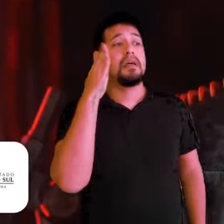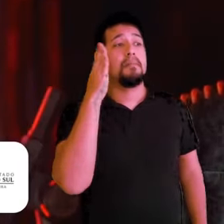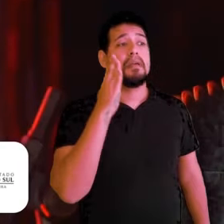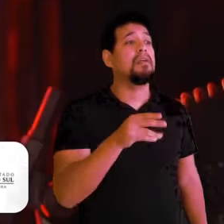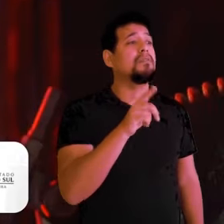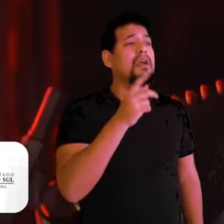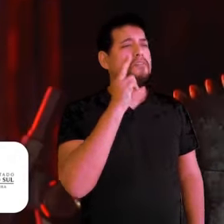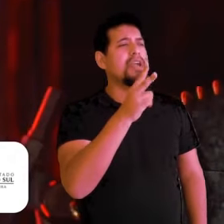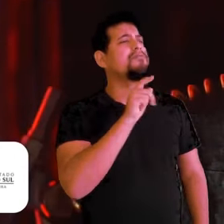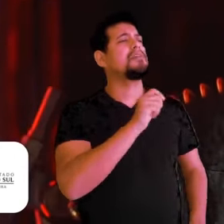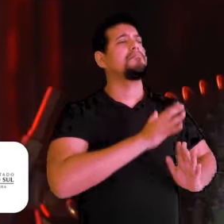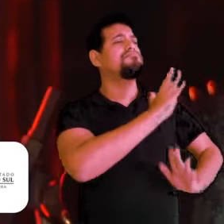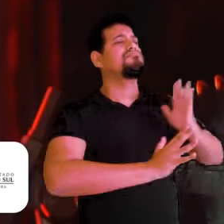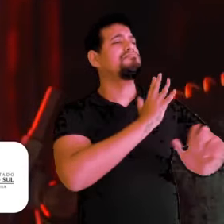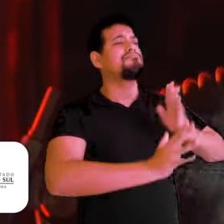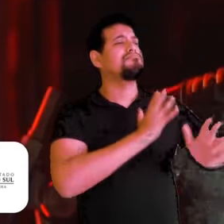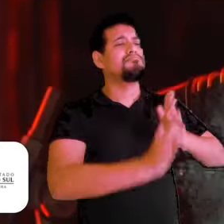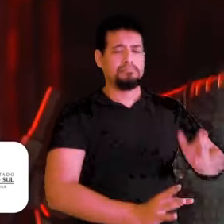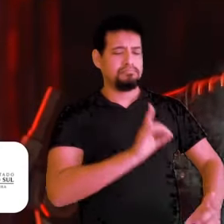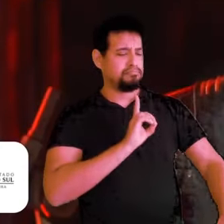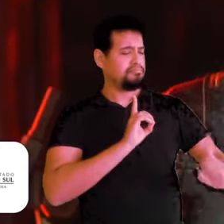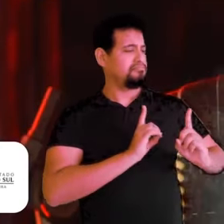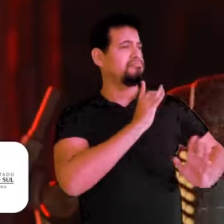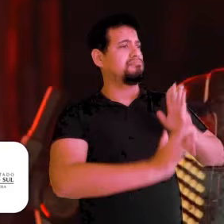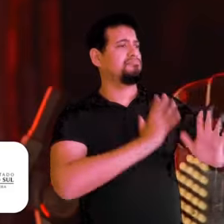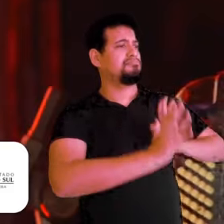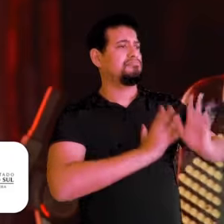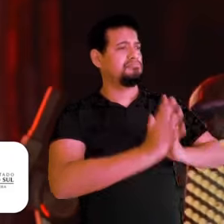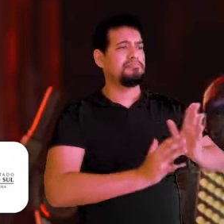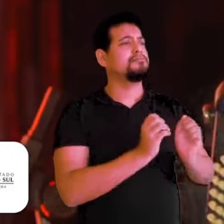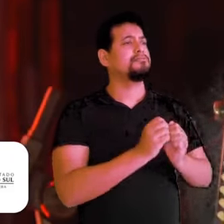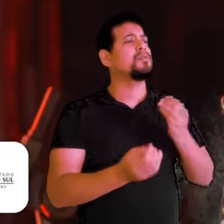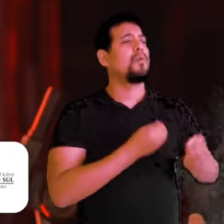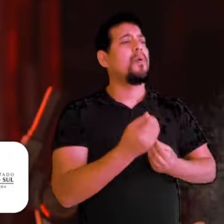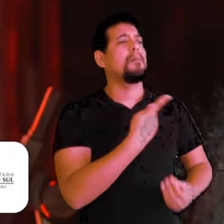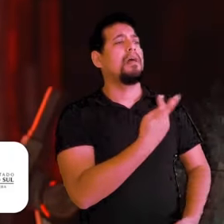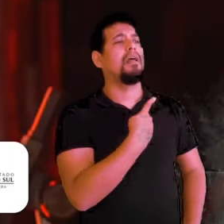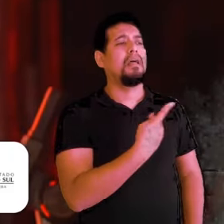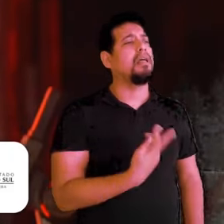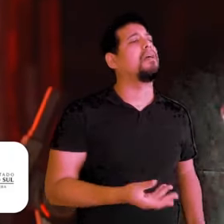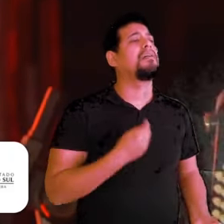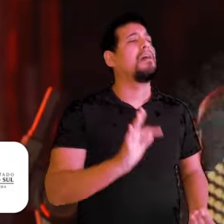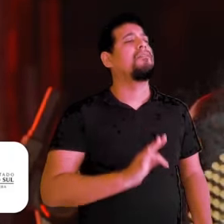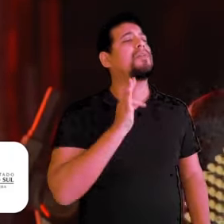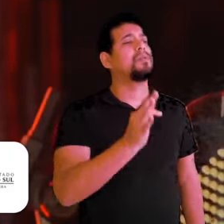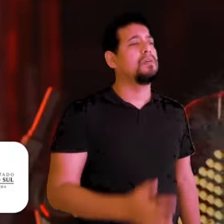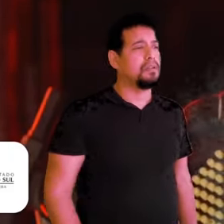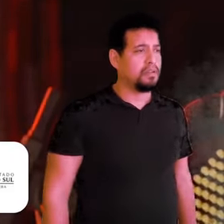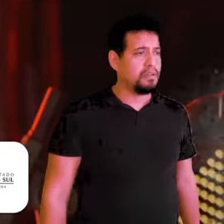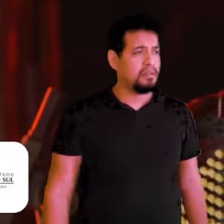Quero ouvir a sua voz e falando frente a frente, e vai ser de nós.